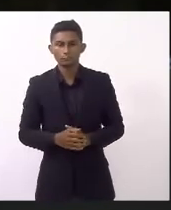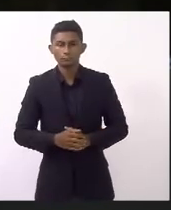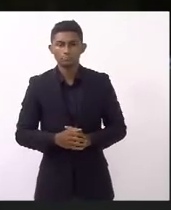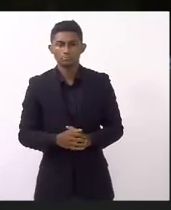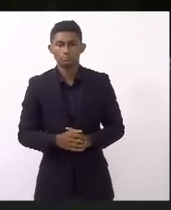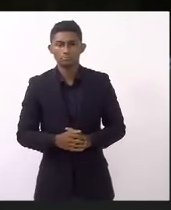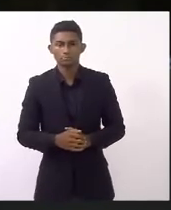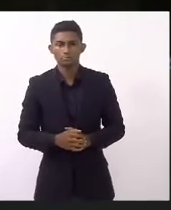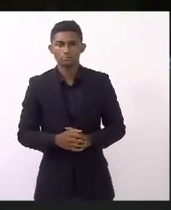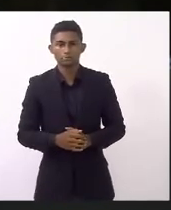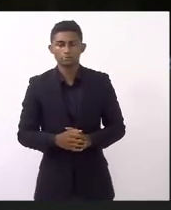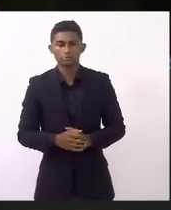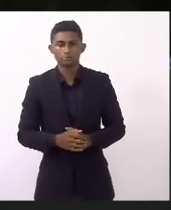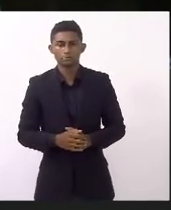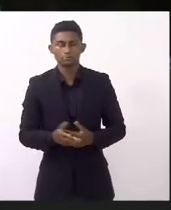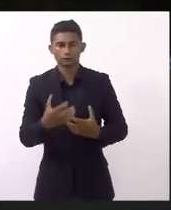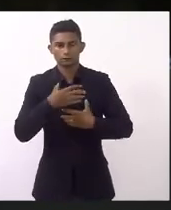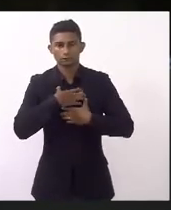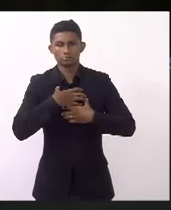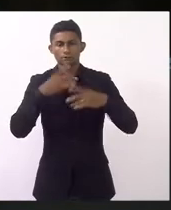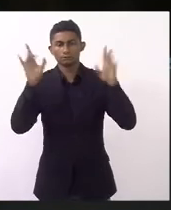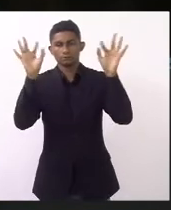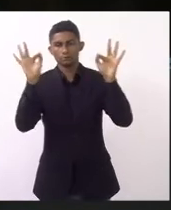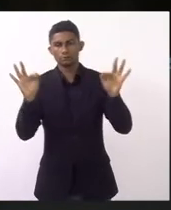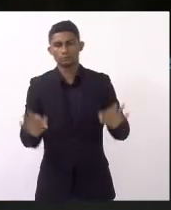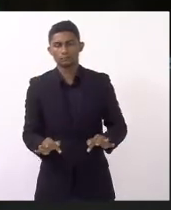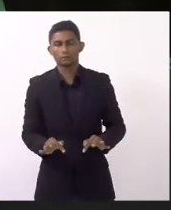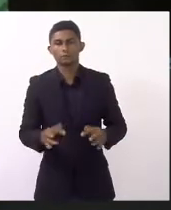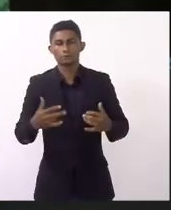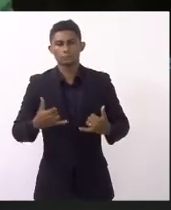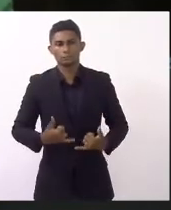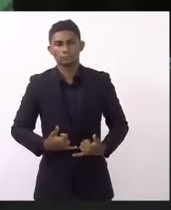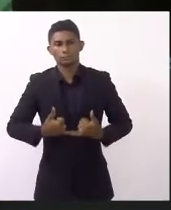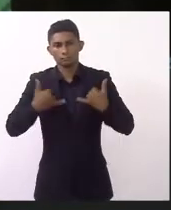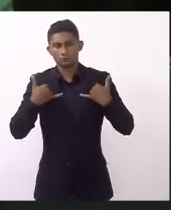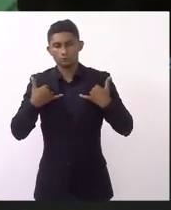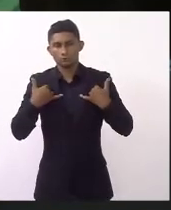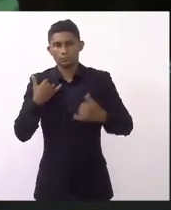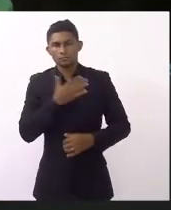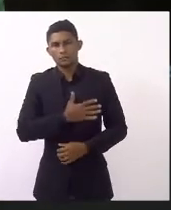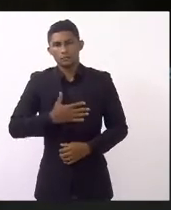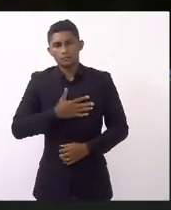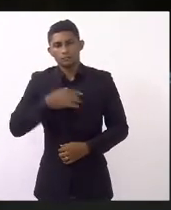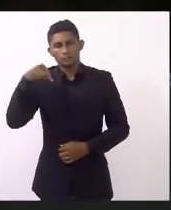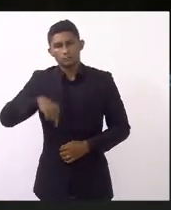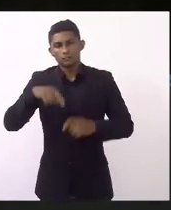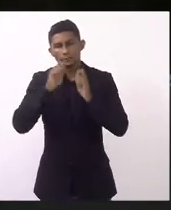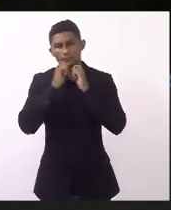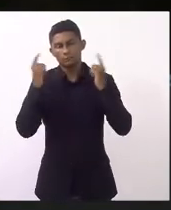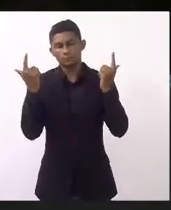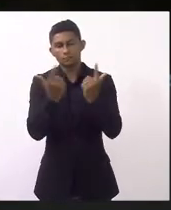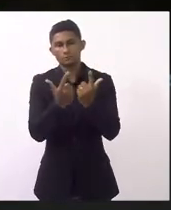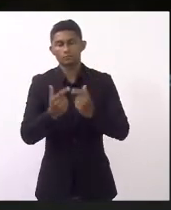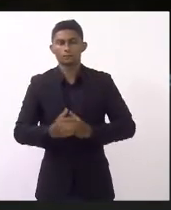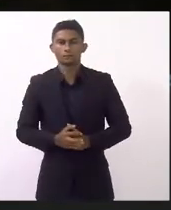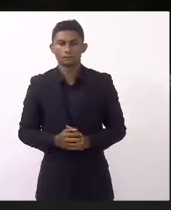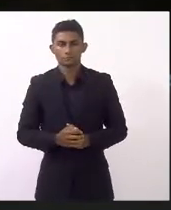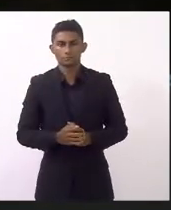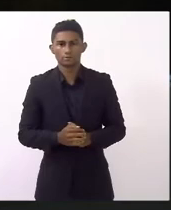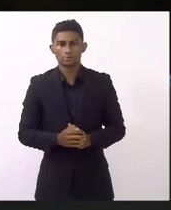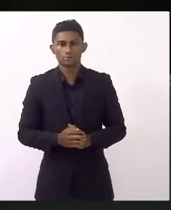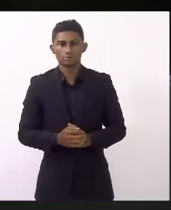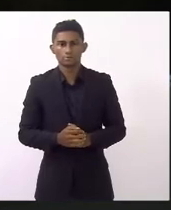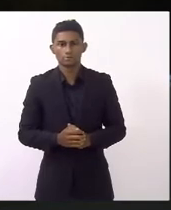e é com muita alegria honra que esta casa de leis